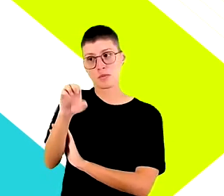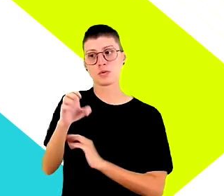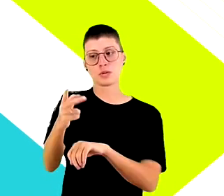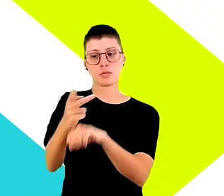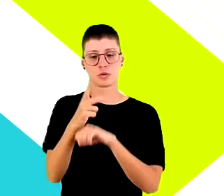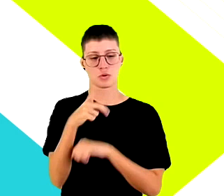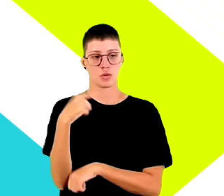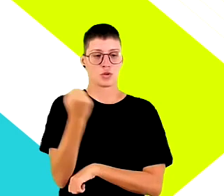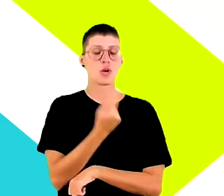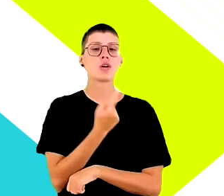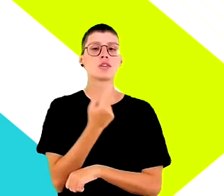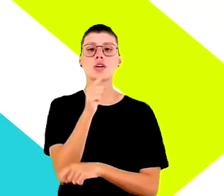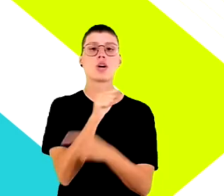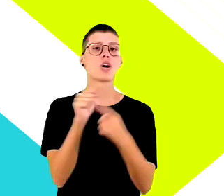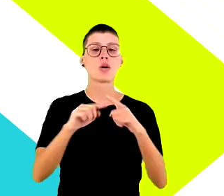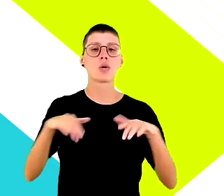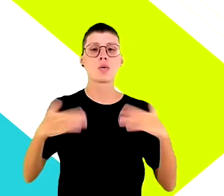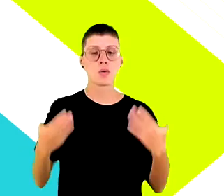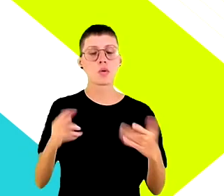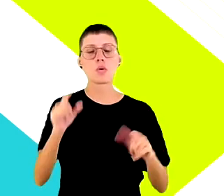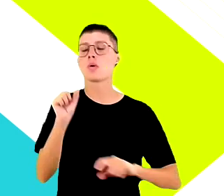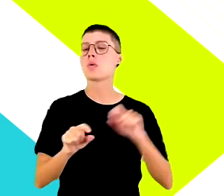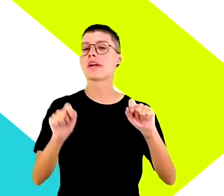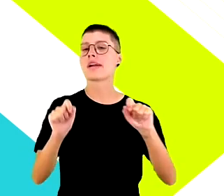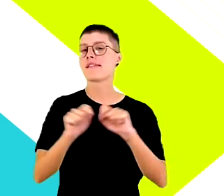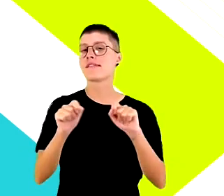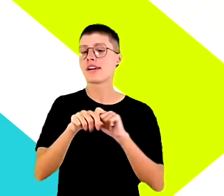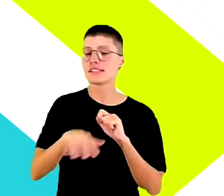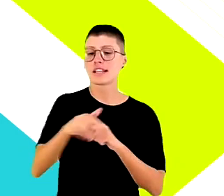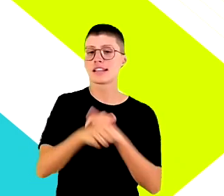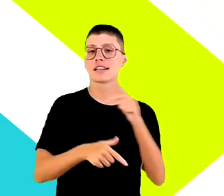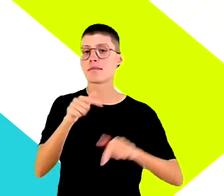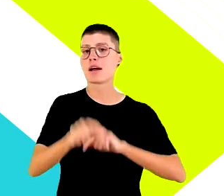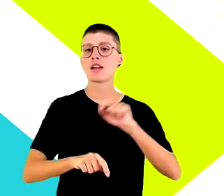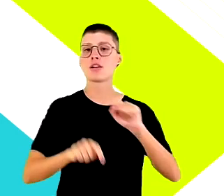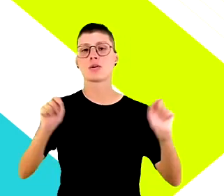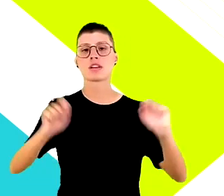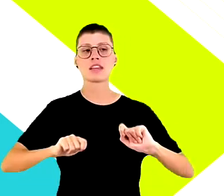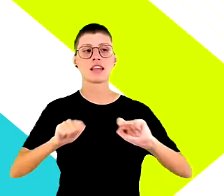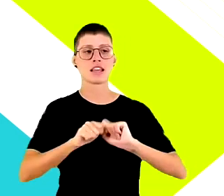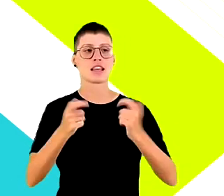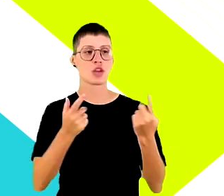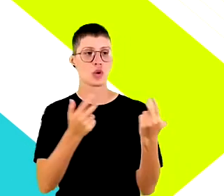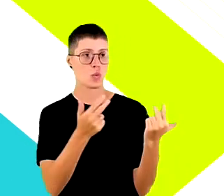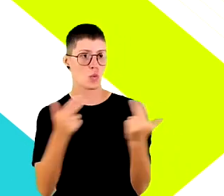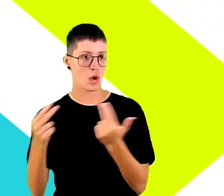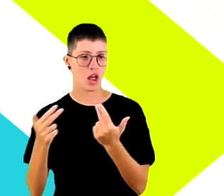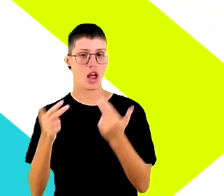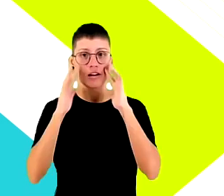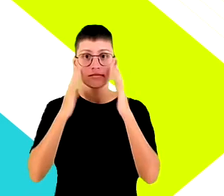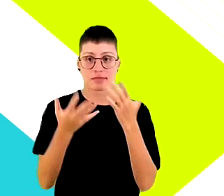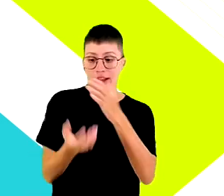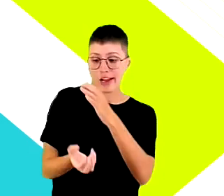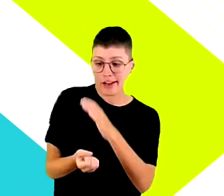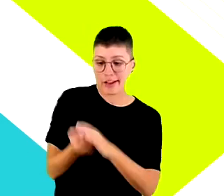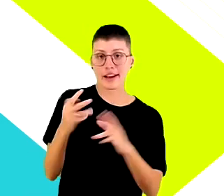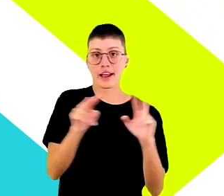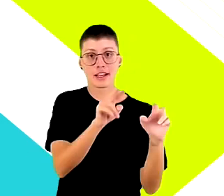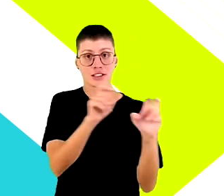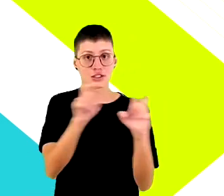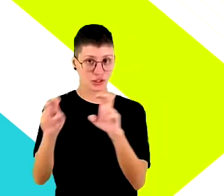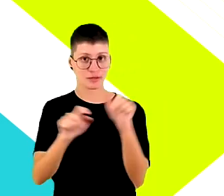para entender o que está sendo feito no mercado, o que poderia ser, o que a gente poderia criar em termos de pessoas para